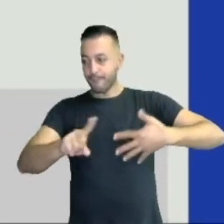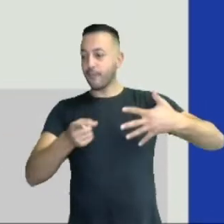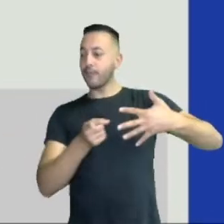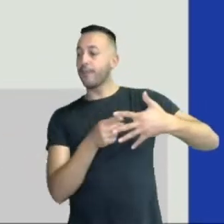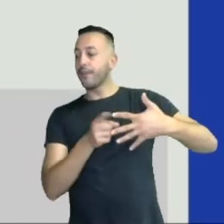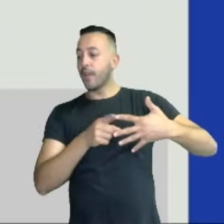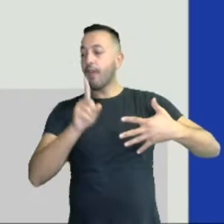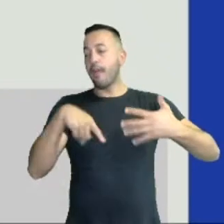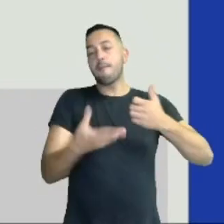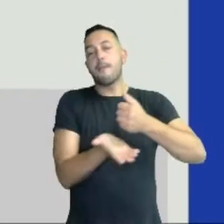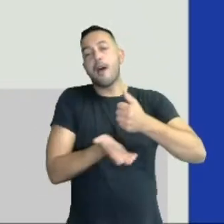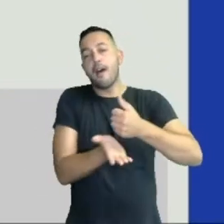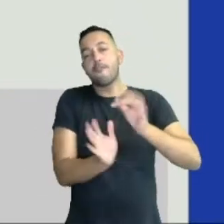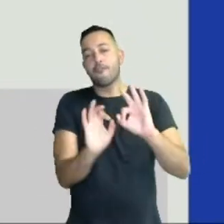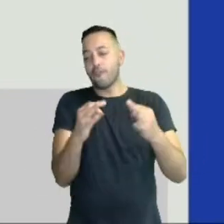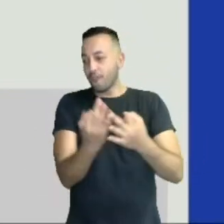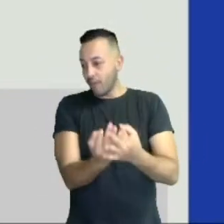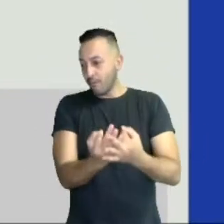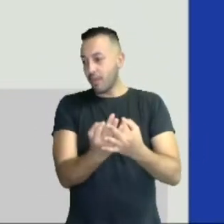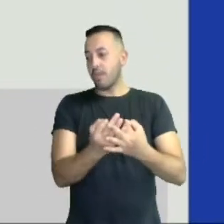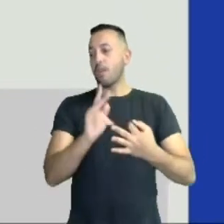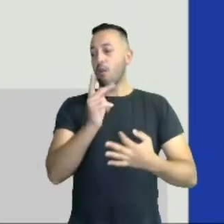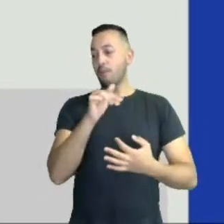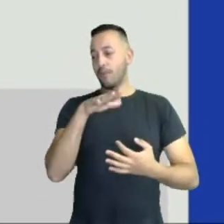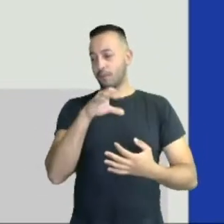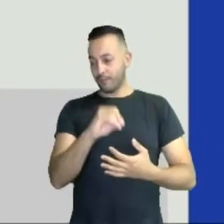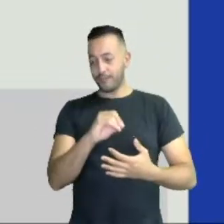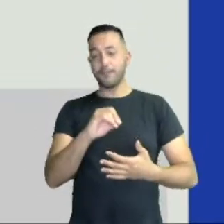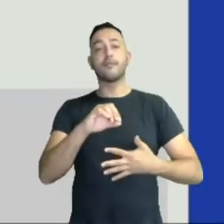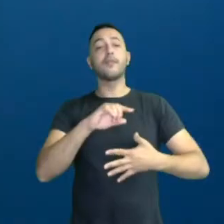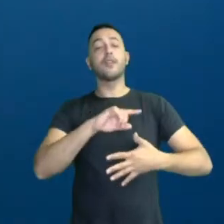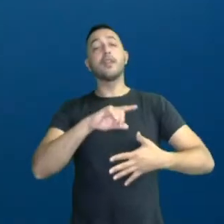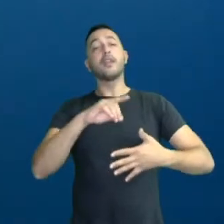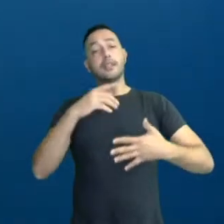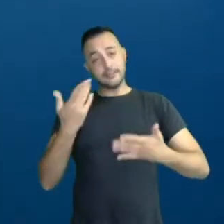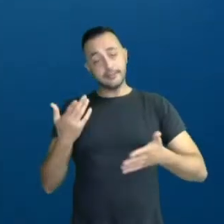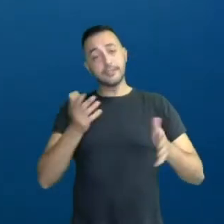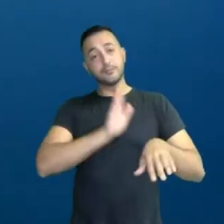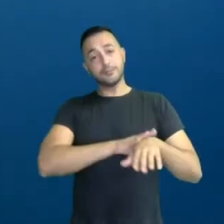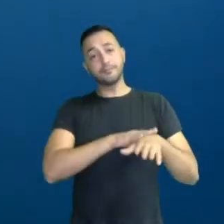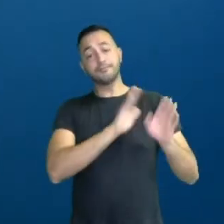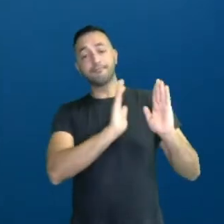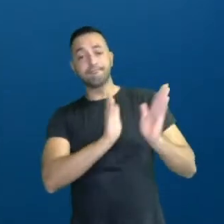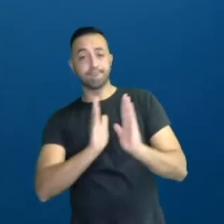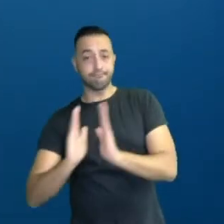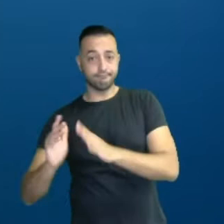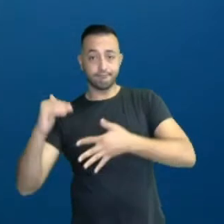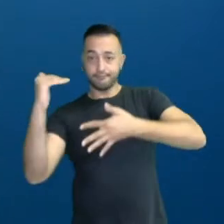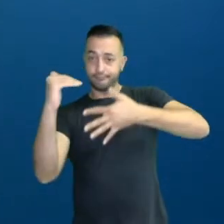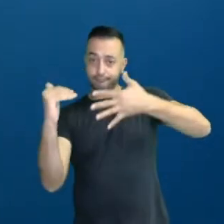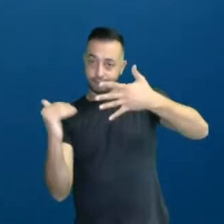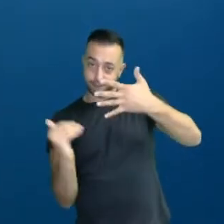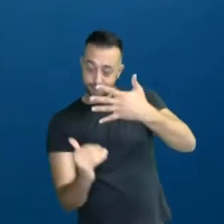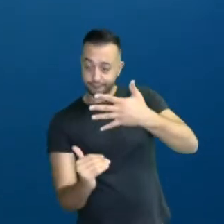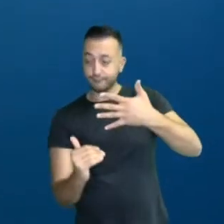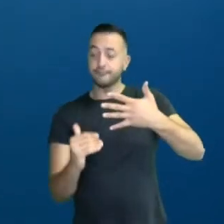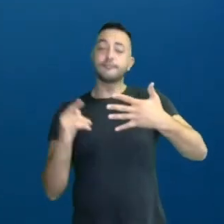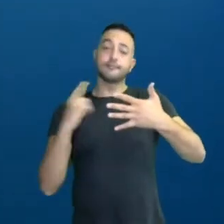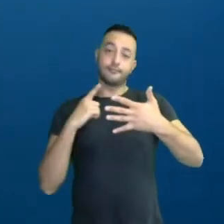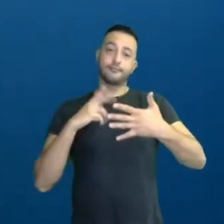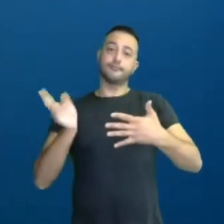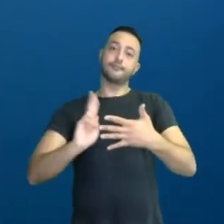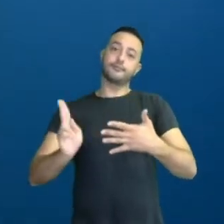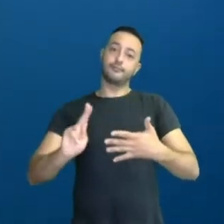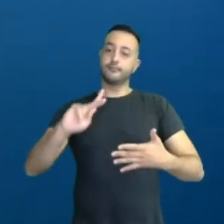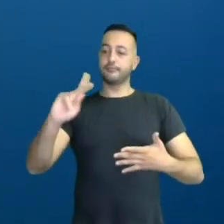era uma base familiar. Tudo isso que nós vimos sobre essa cronologia grega aqui, ela recebe o